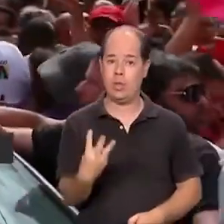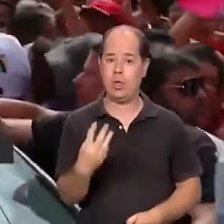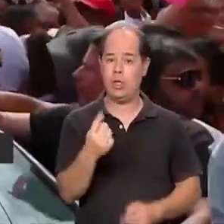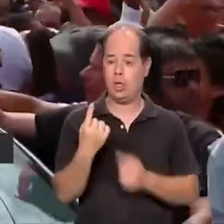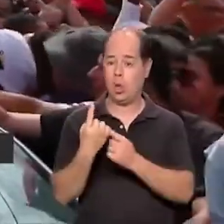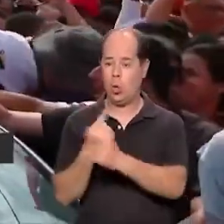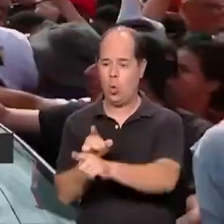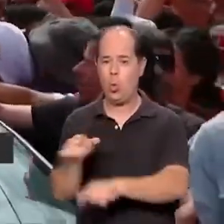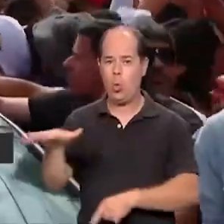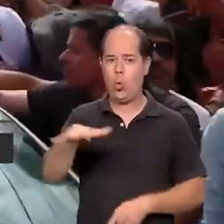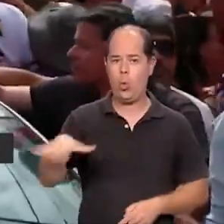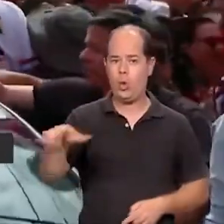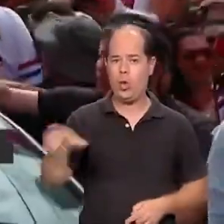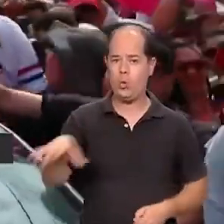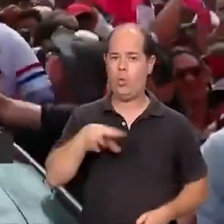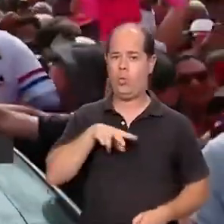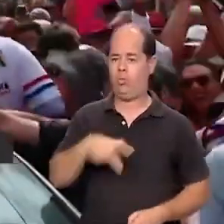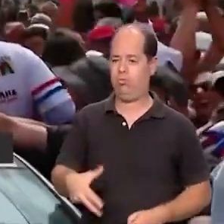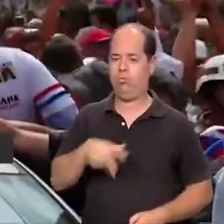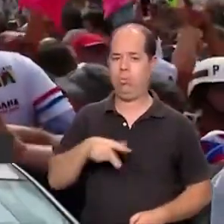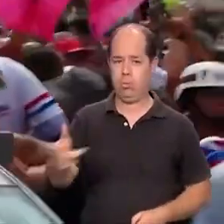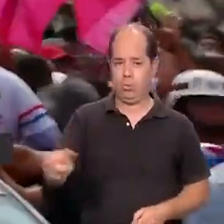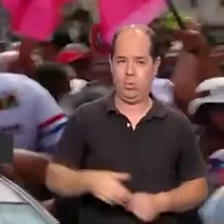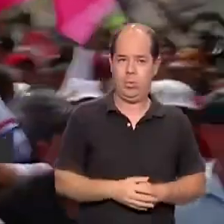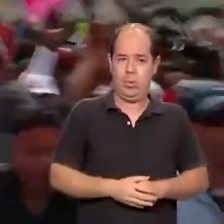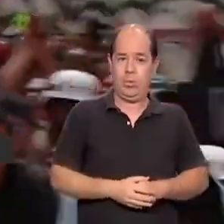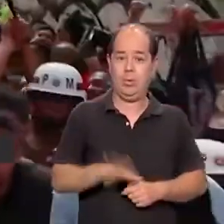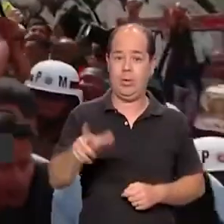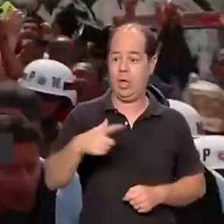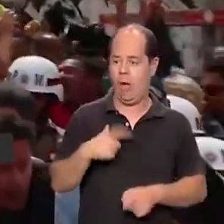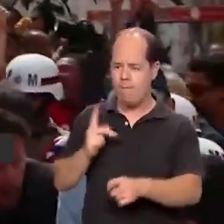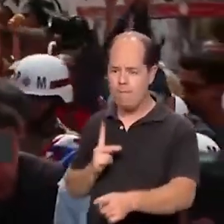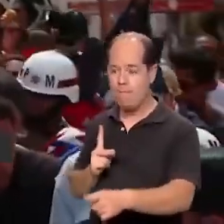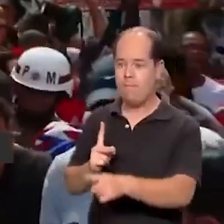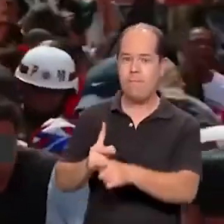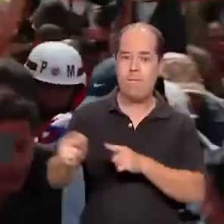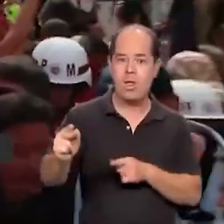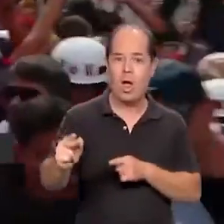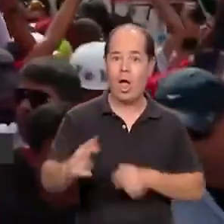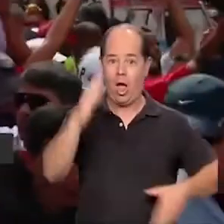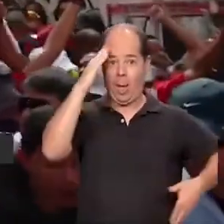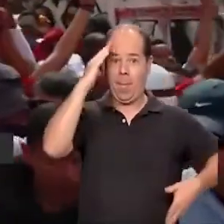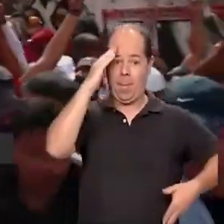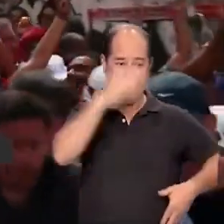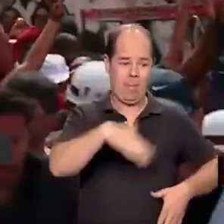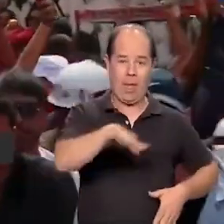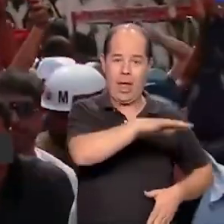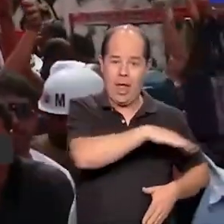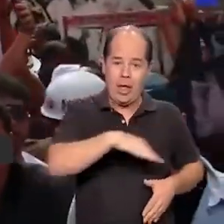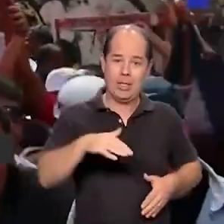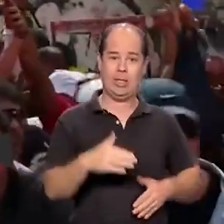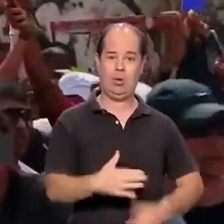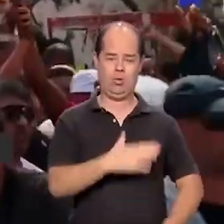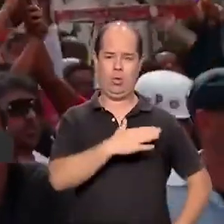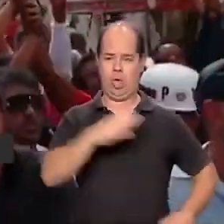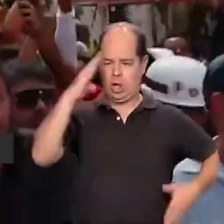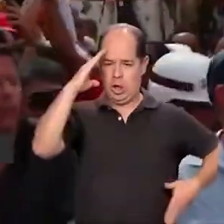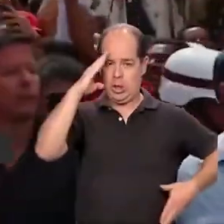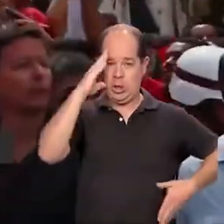tropas portuguesas. Com a vitória do Exército Brasileiro e da Marinha do Brasil na